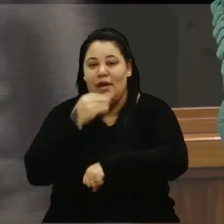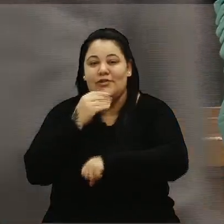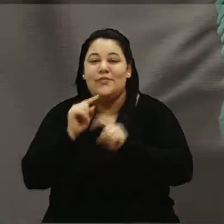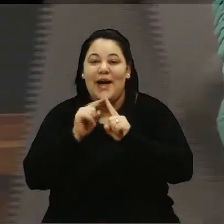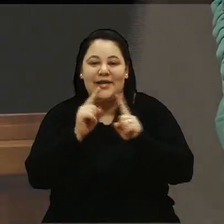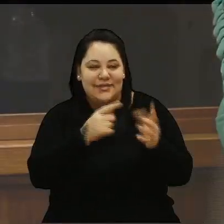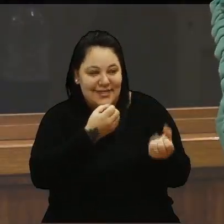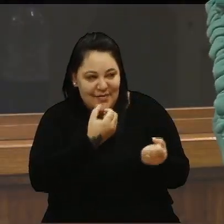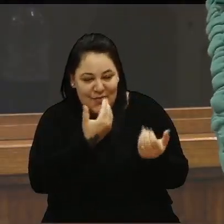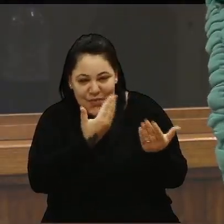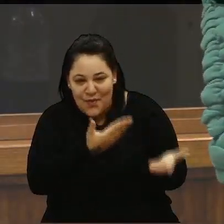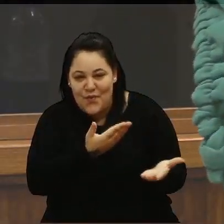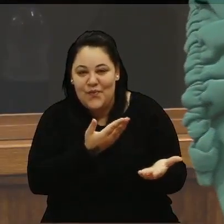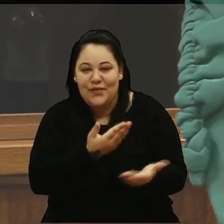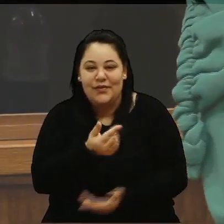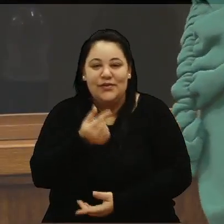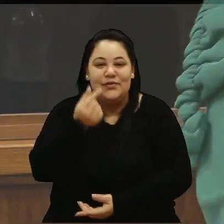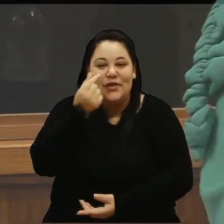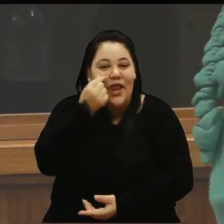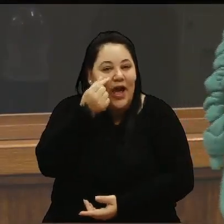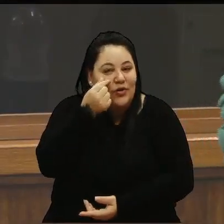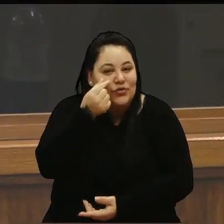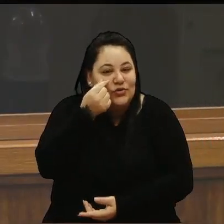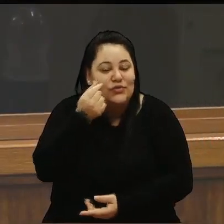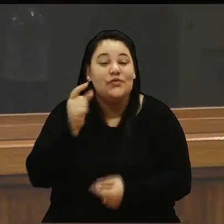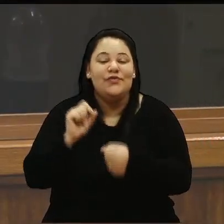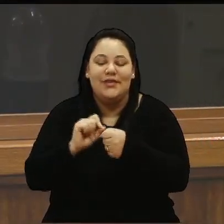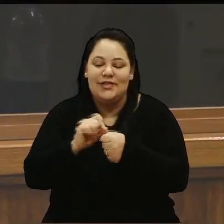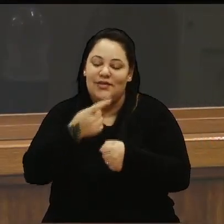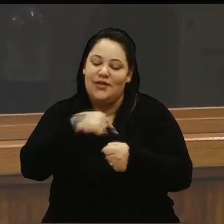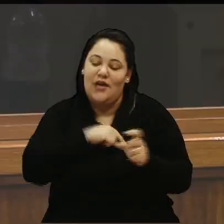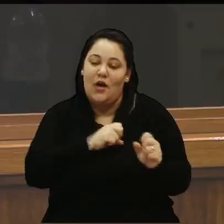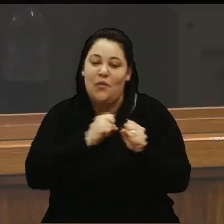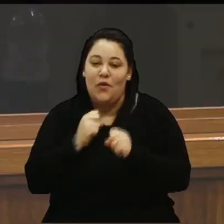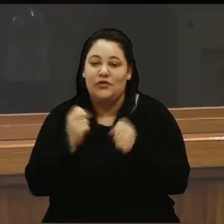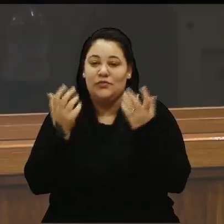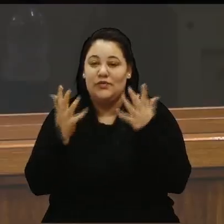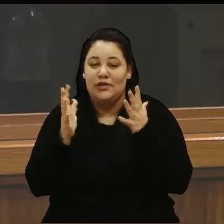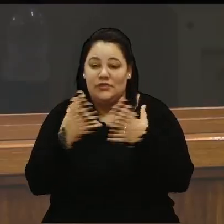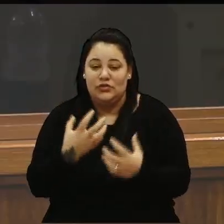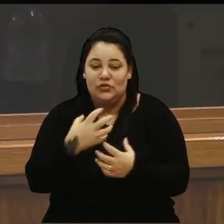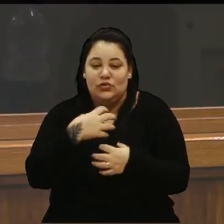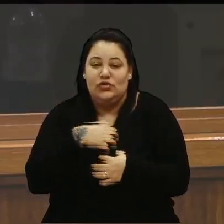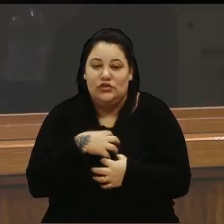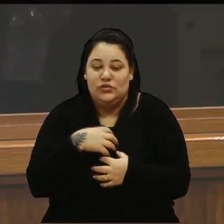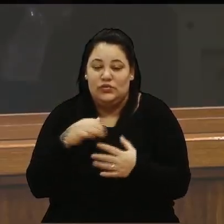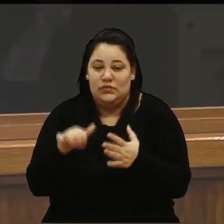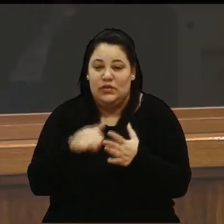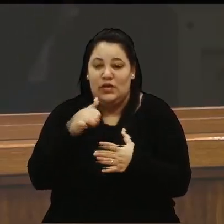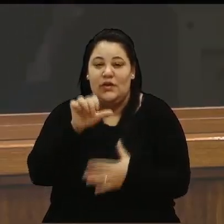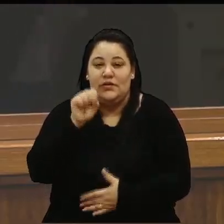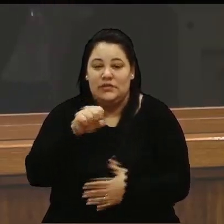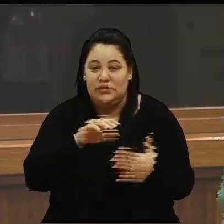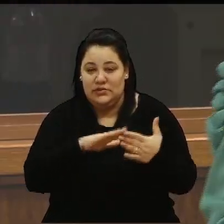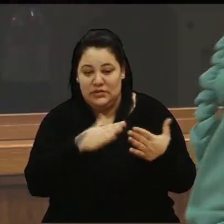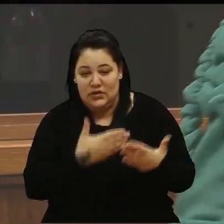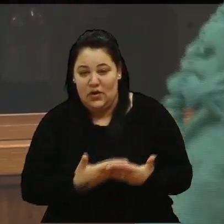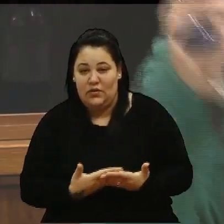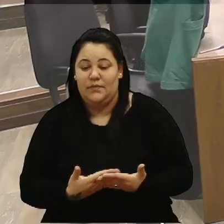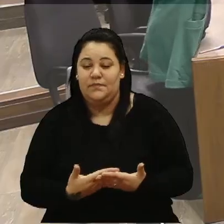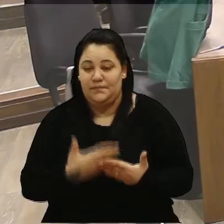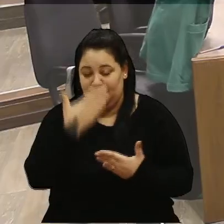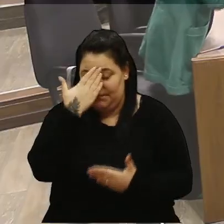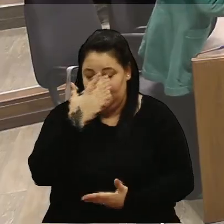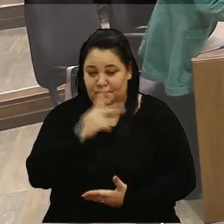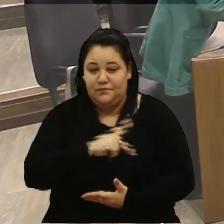o vereador Libardi fez, assim nós podemos parabenizar de forma mais pública esta escola. Obrigada, presidente.